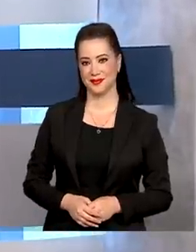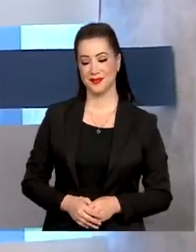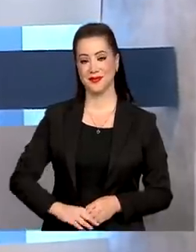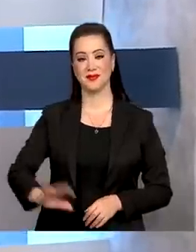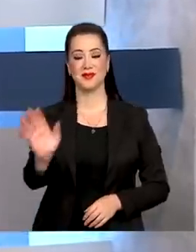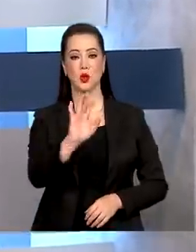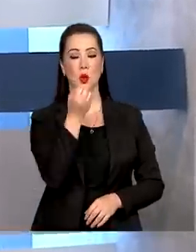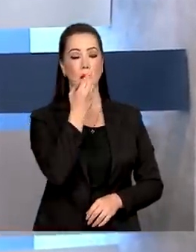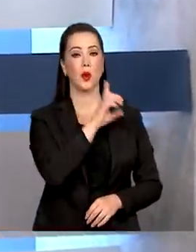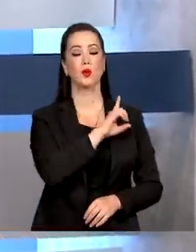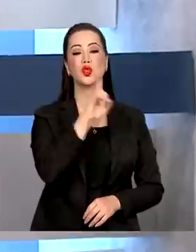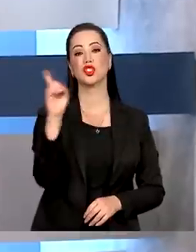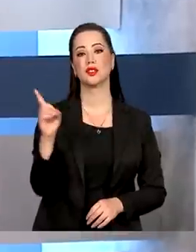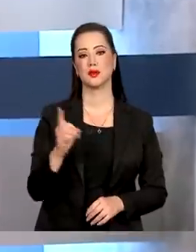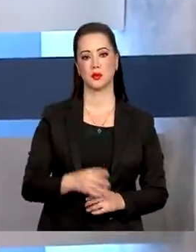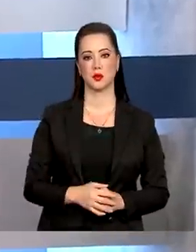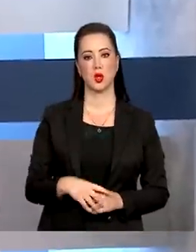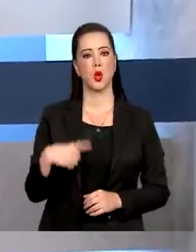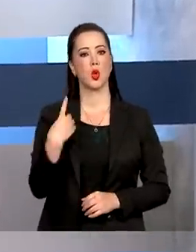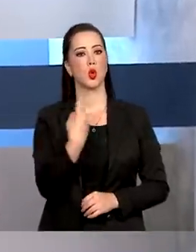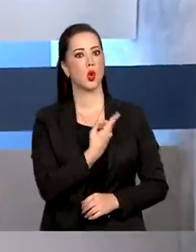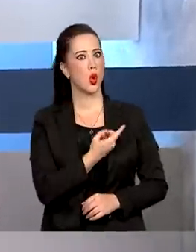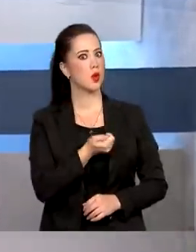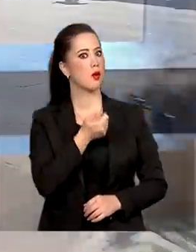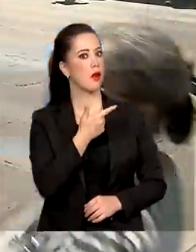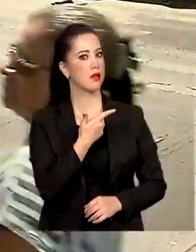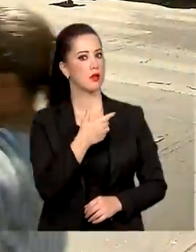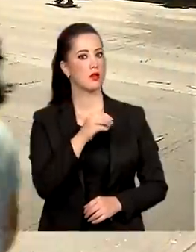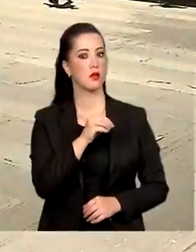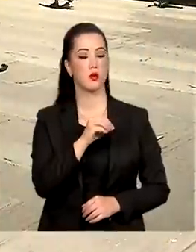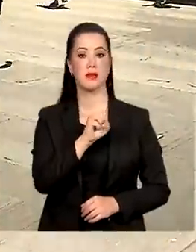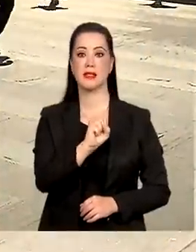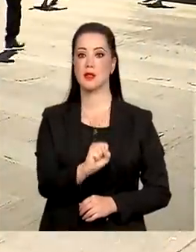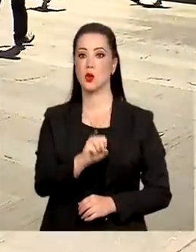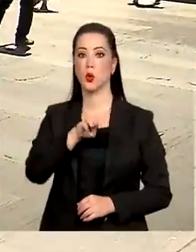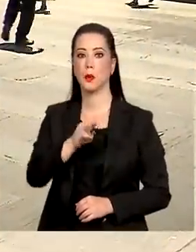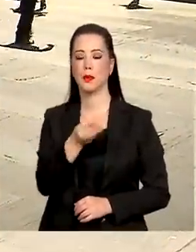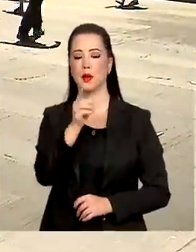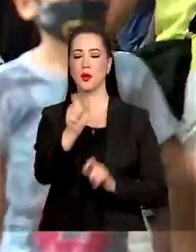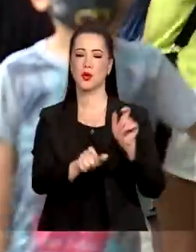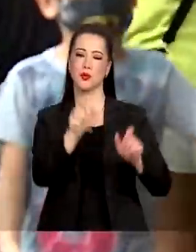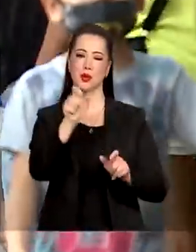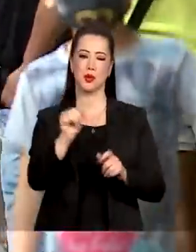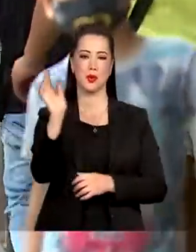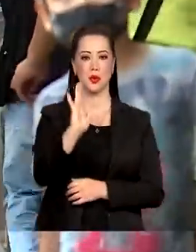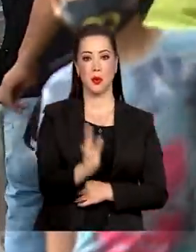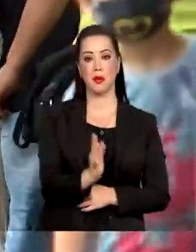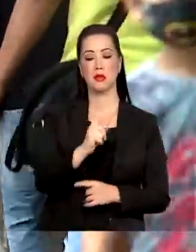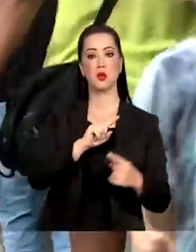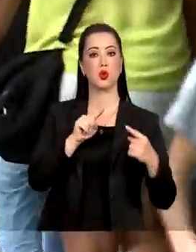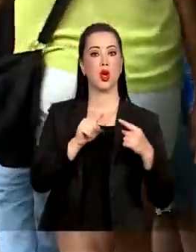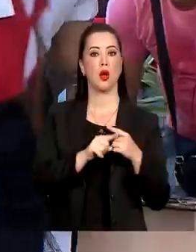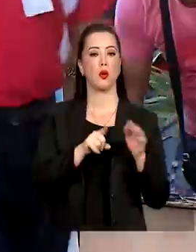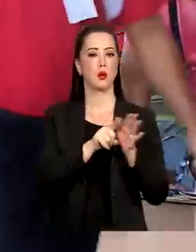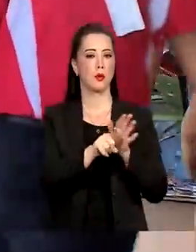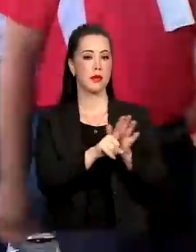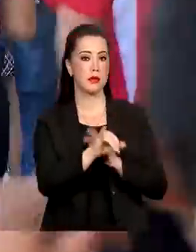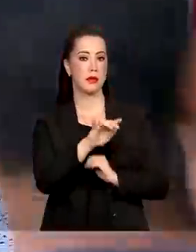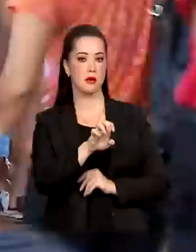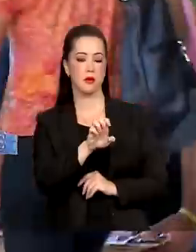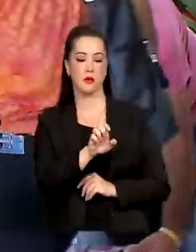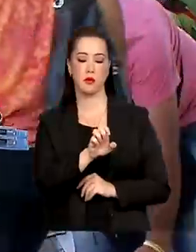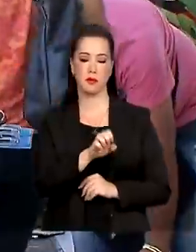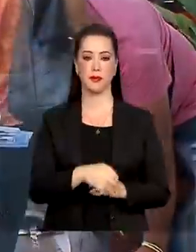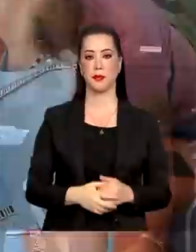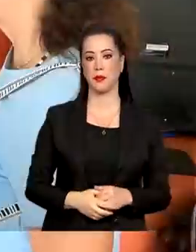Olá bom dia somos quase 208 milhões de brasileiros de acordo com a prévia do censo do